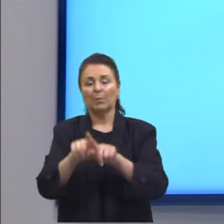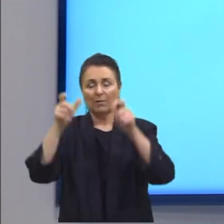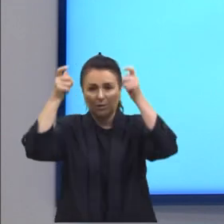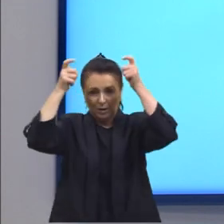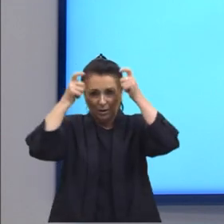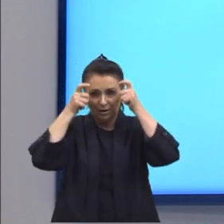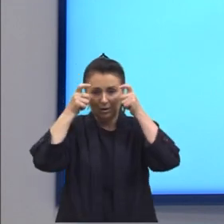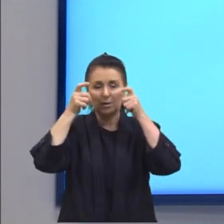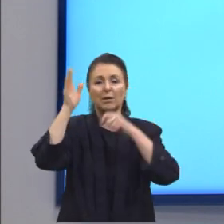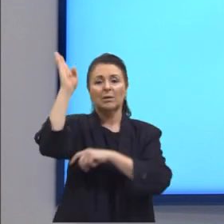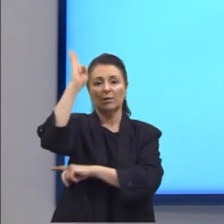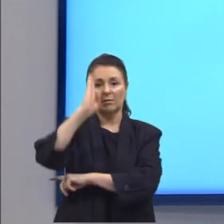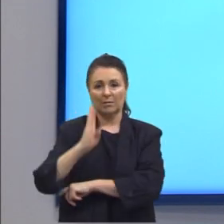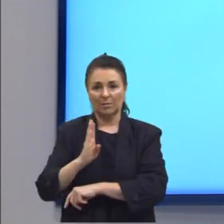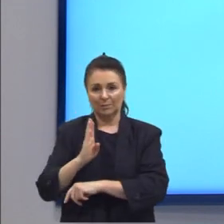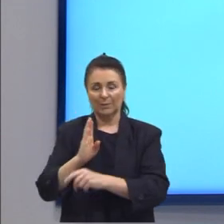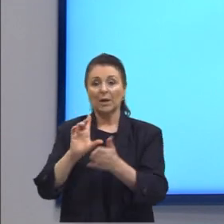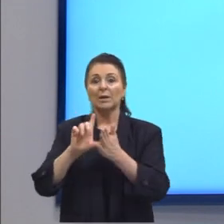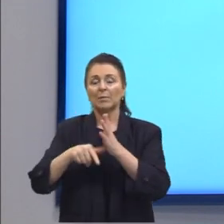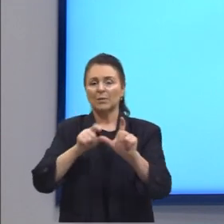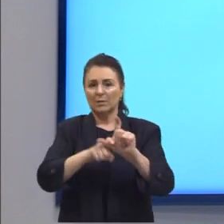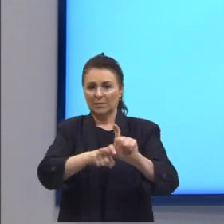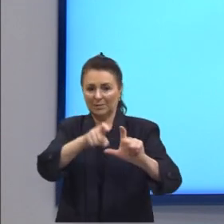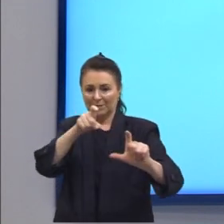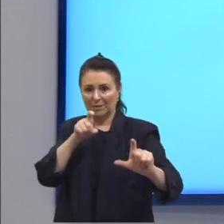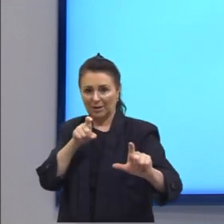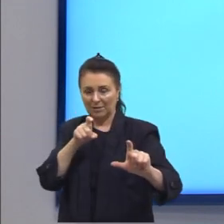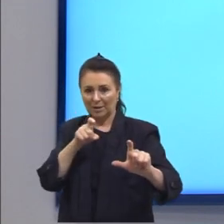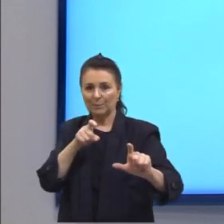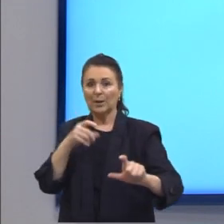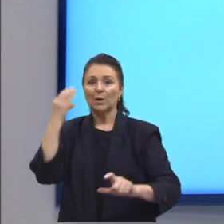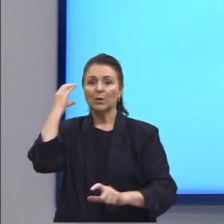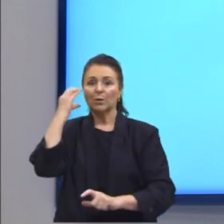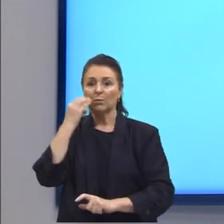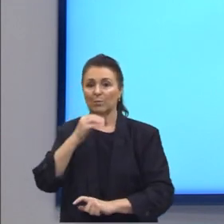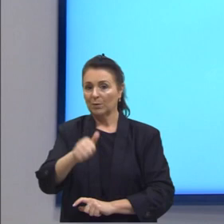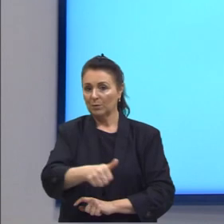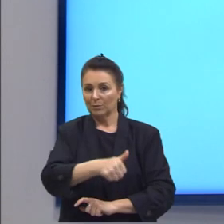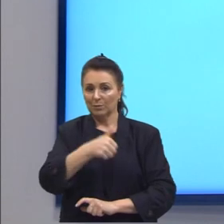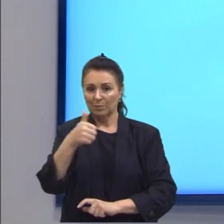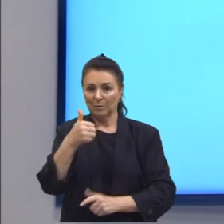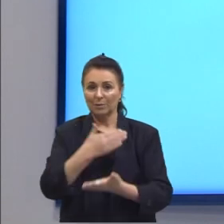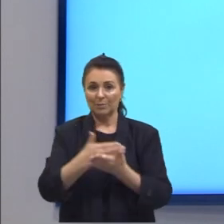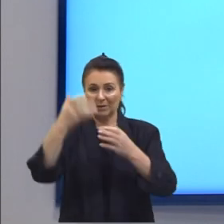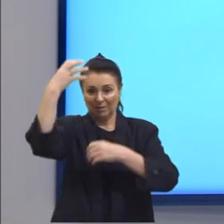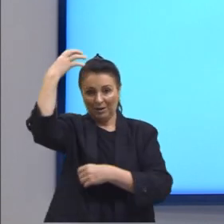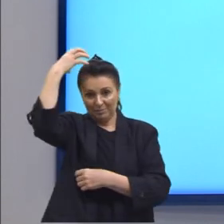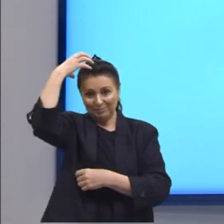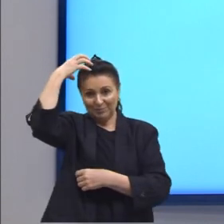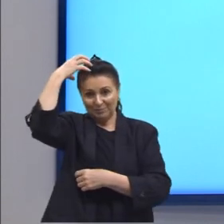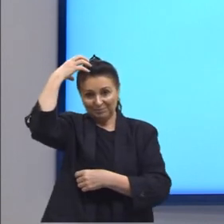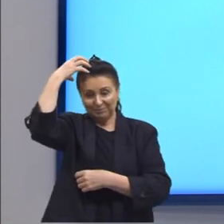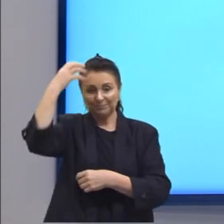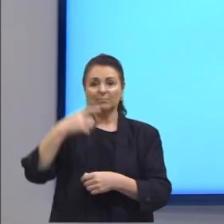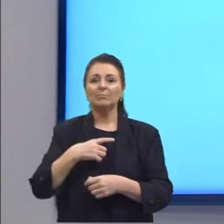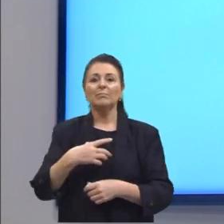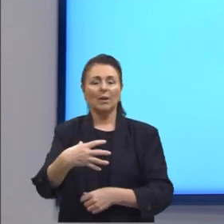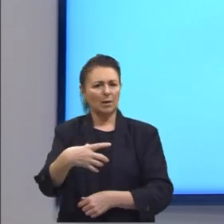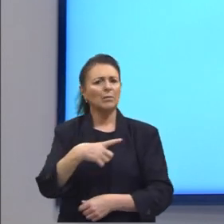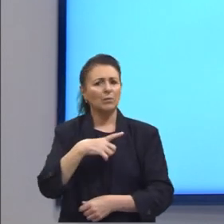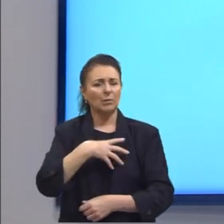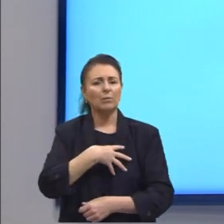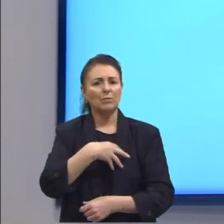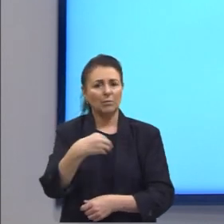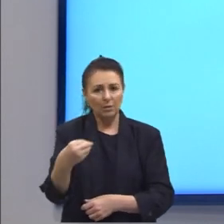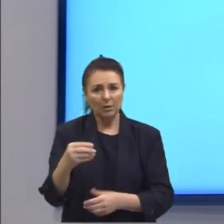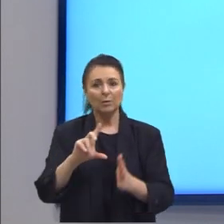Dom Pedro primeiro se torna rei Imperatriz Leopoldina rainha má eles vão ter filhos O filho deles que vai assumir